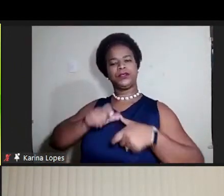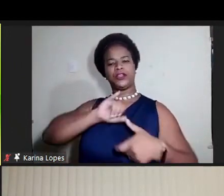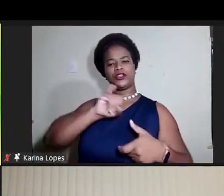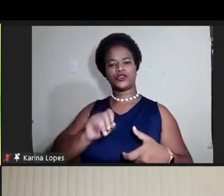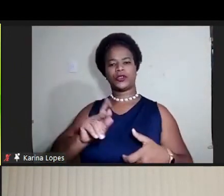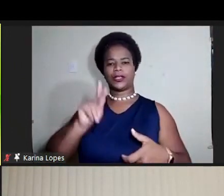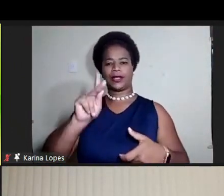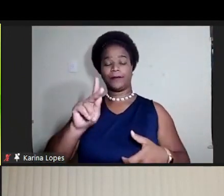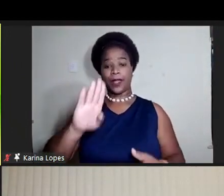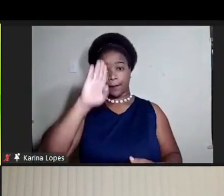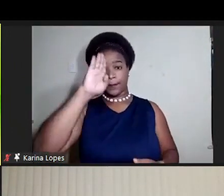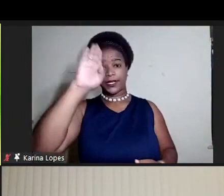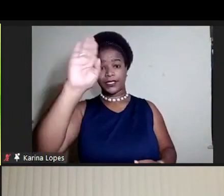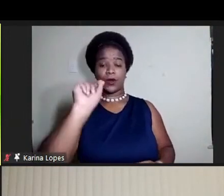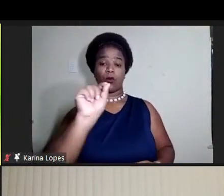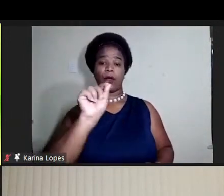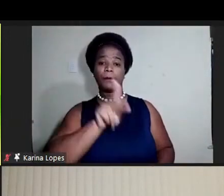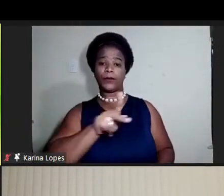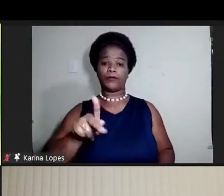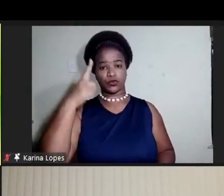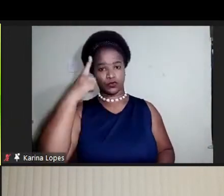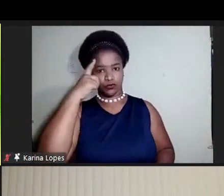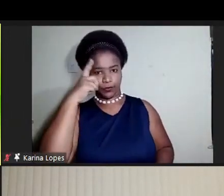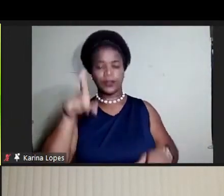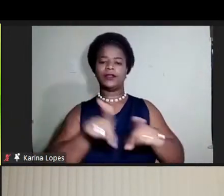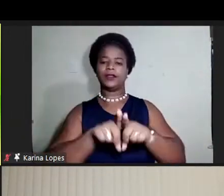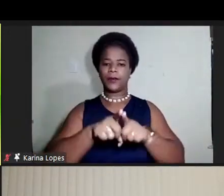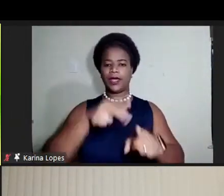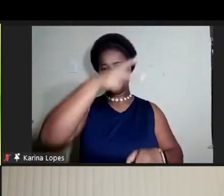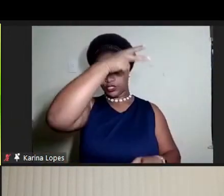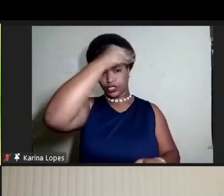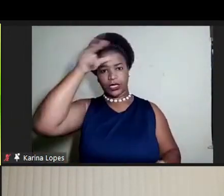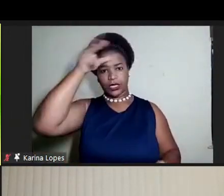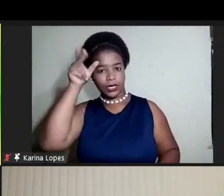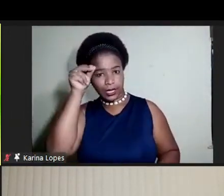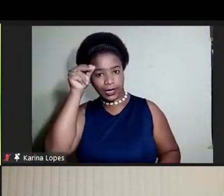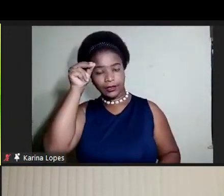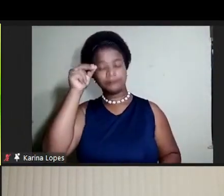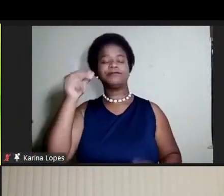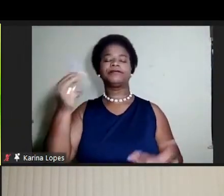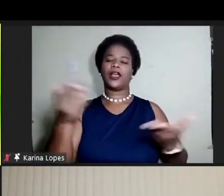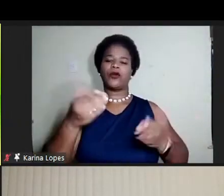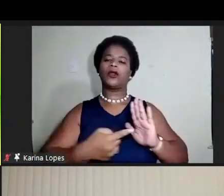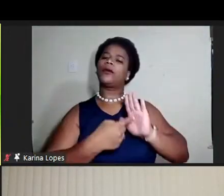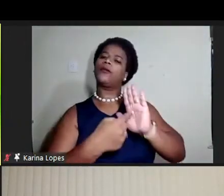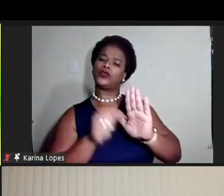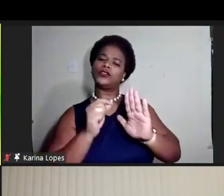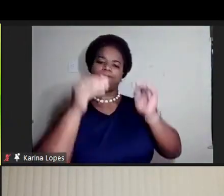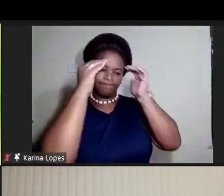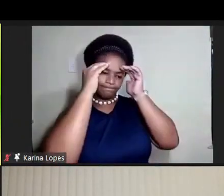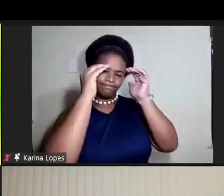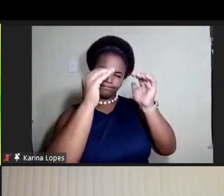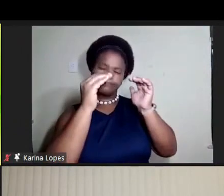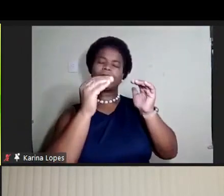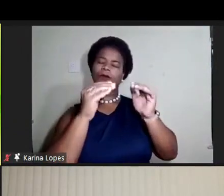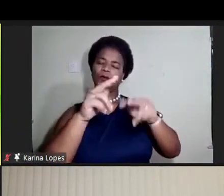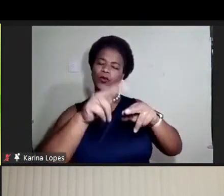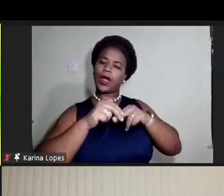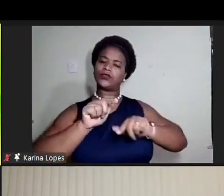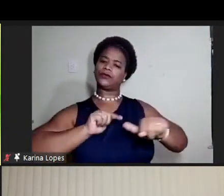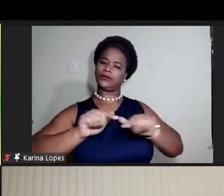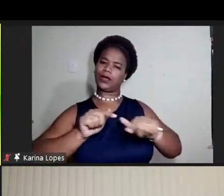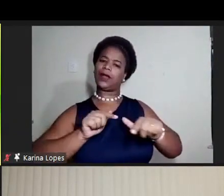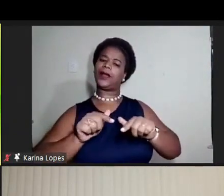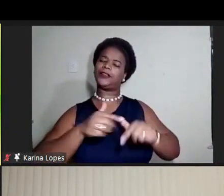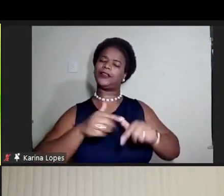Vinícius Davi e Girlene Silva, denotando o reconhecimento e apreço pelo seu trabalho, sendo esse momento